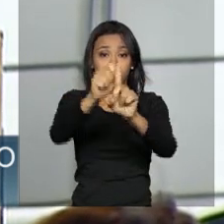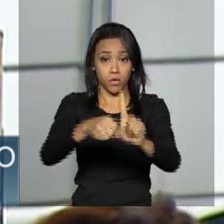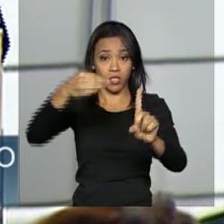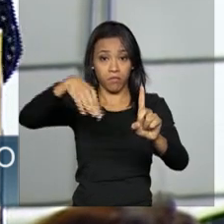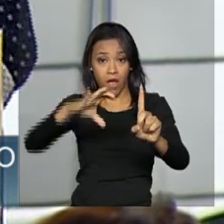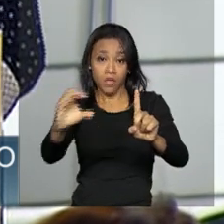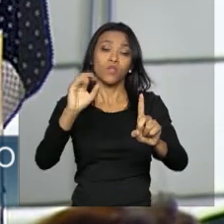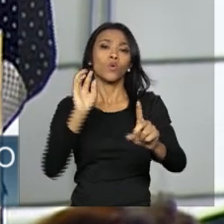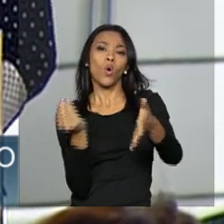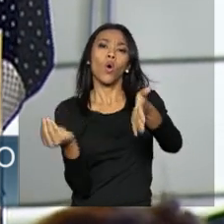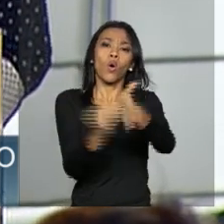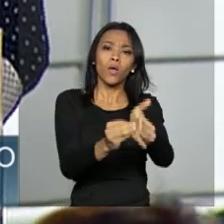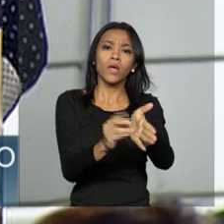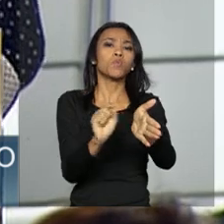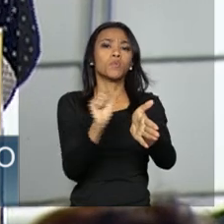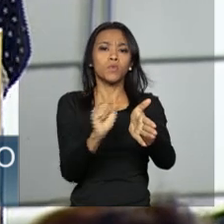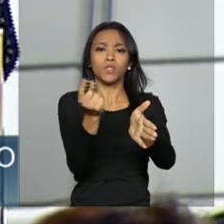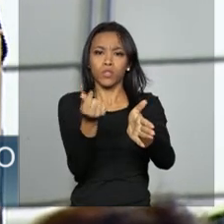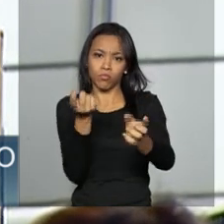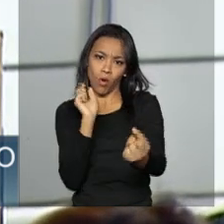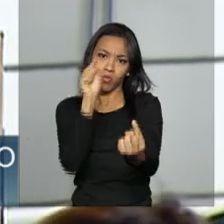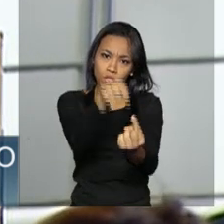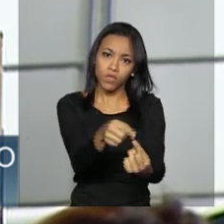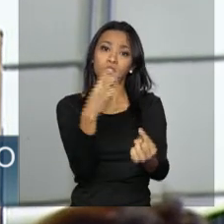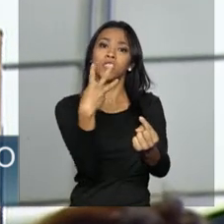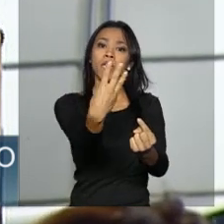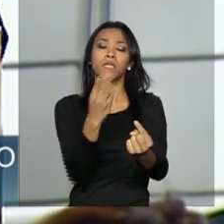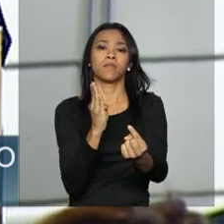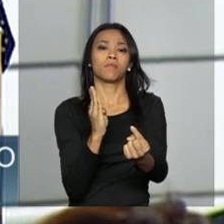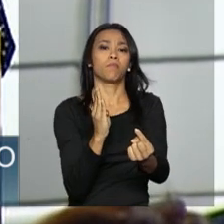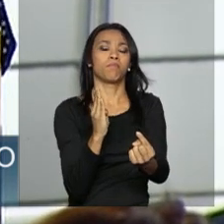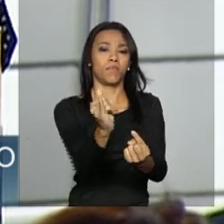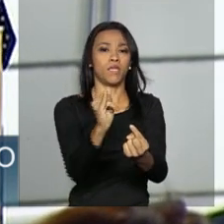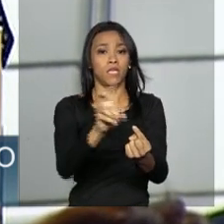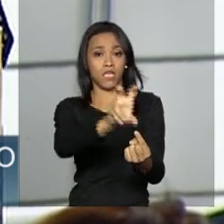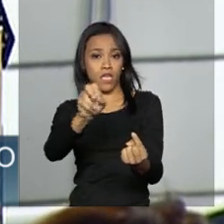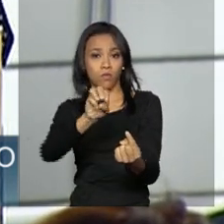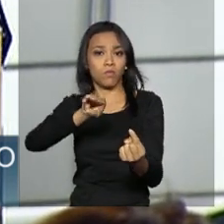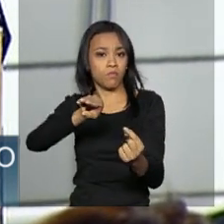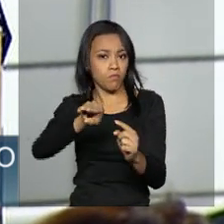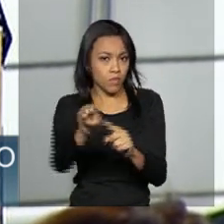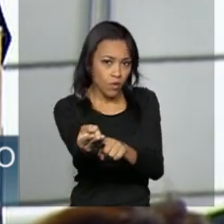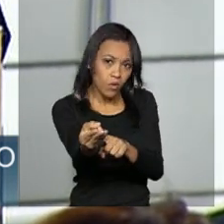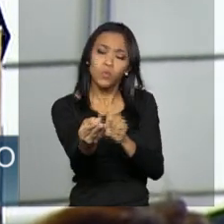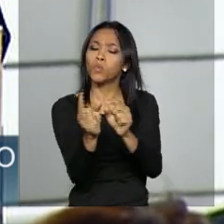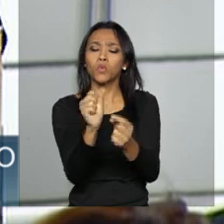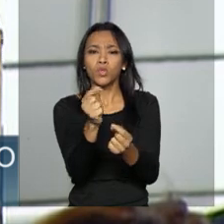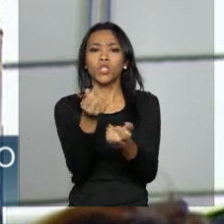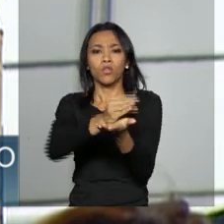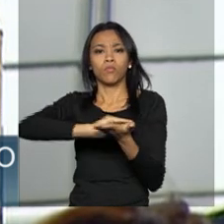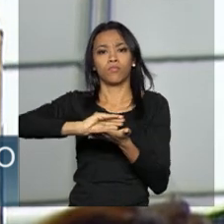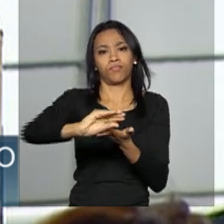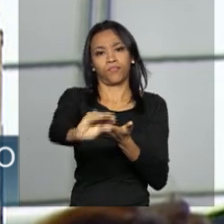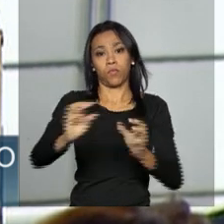incluímos o abatimento na meta de superávit de 3 bilhões e 500 milhões destinados ao Ministério